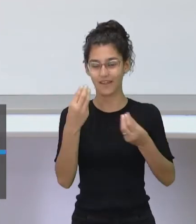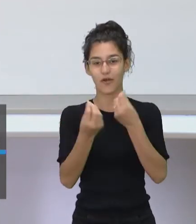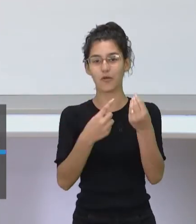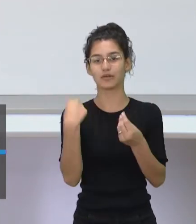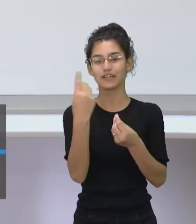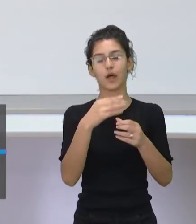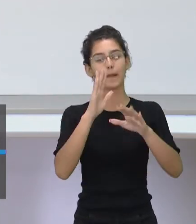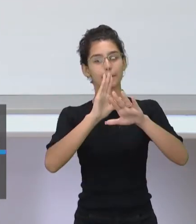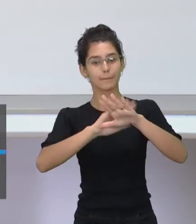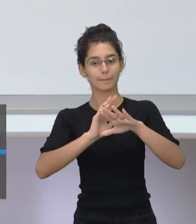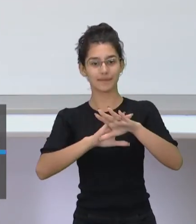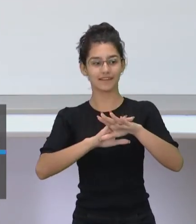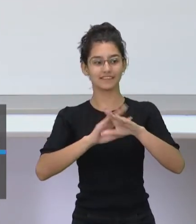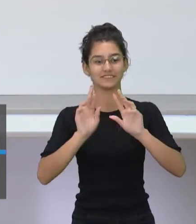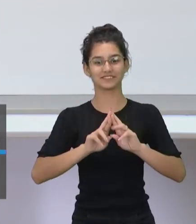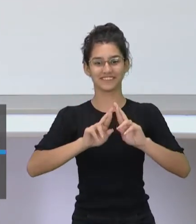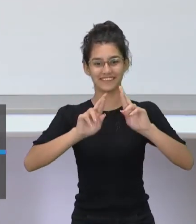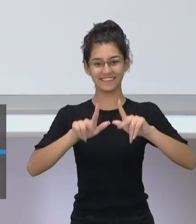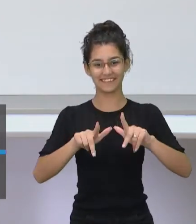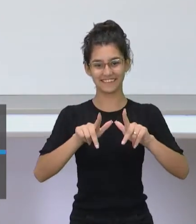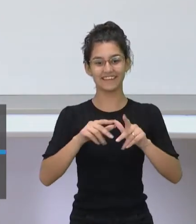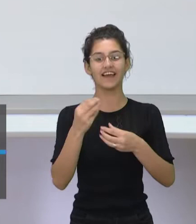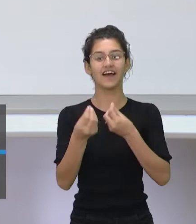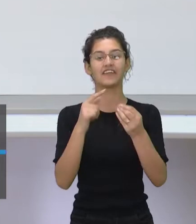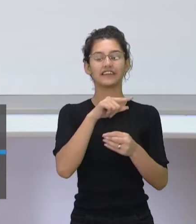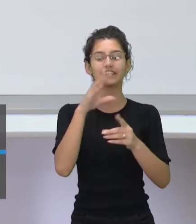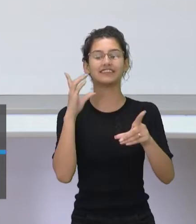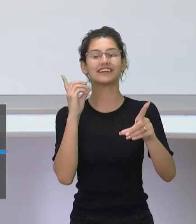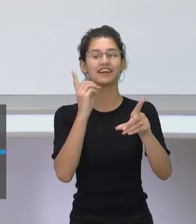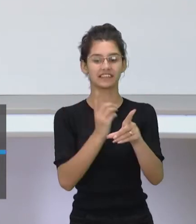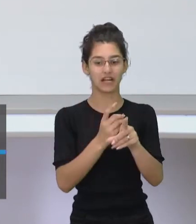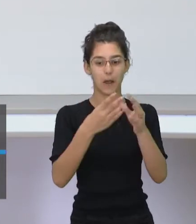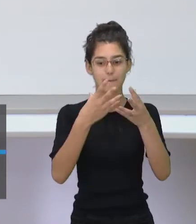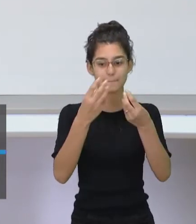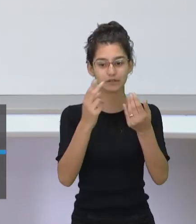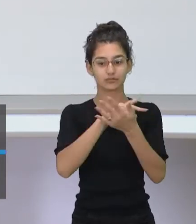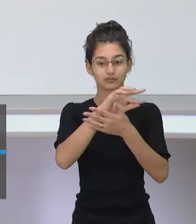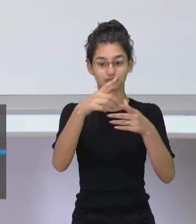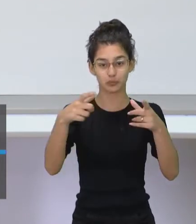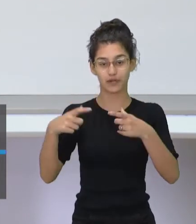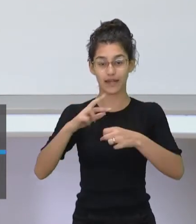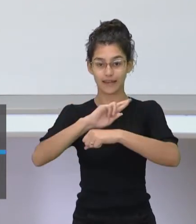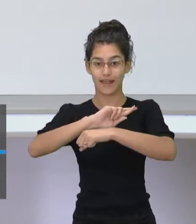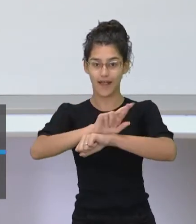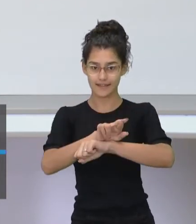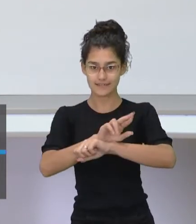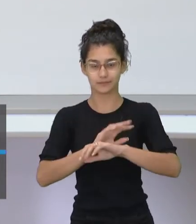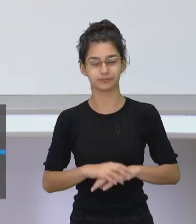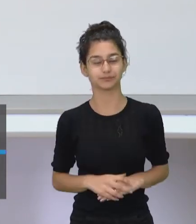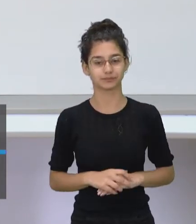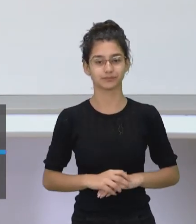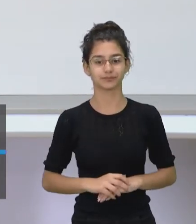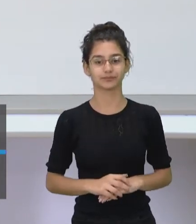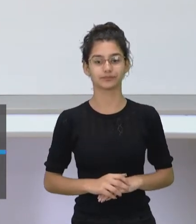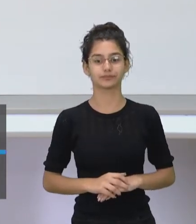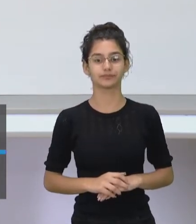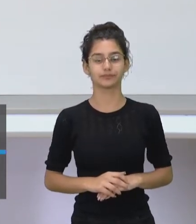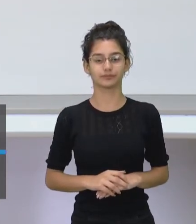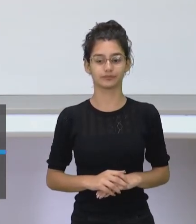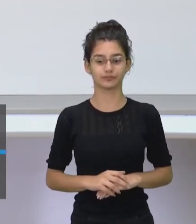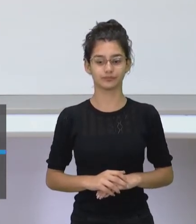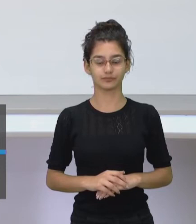ainda em construção deste pensamento, vocês vão ver que vocês vão encontrar aí em muitos lugares raça, certo?